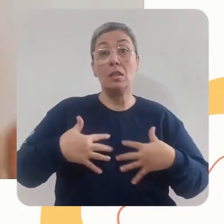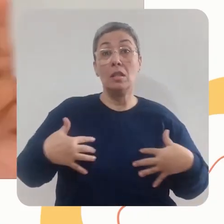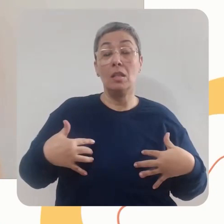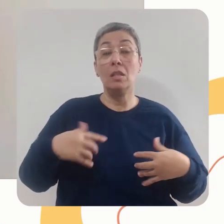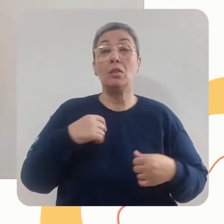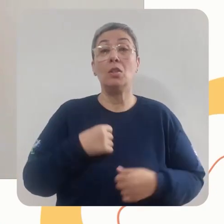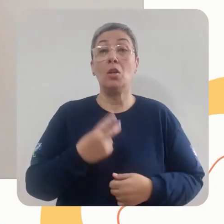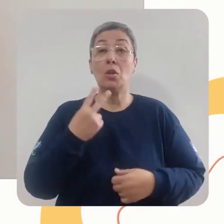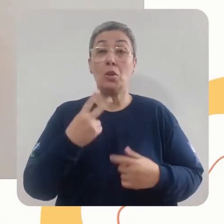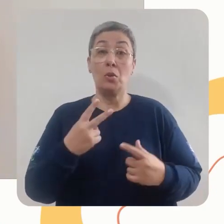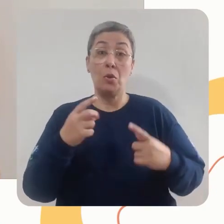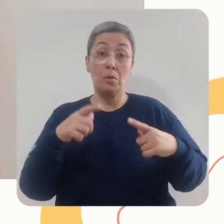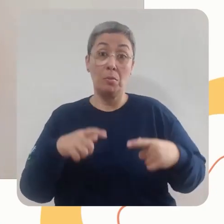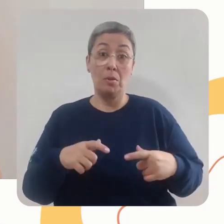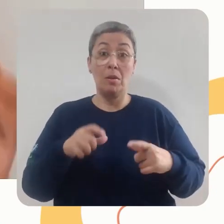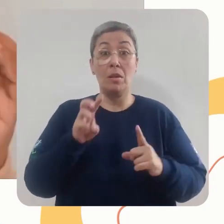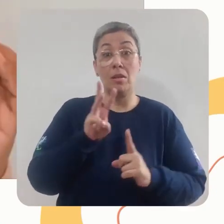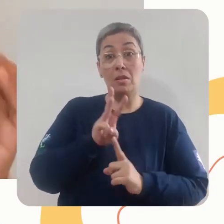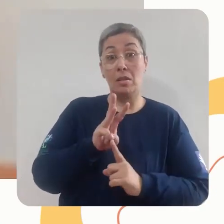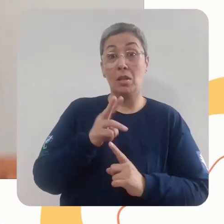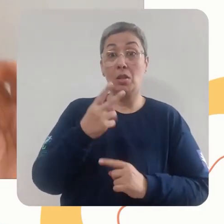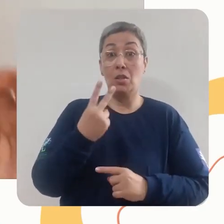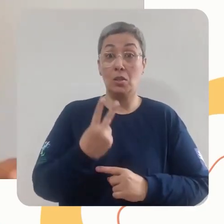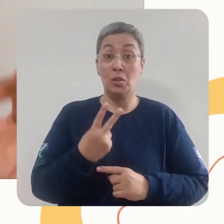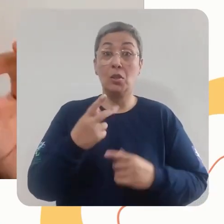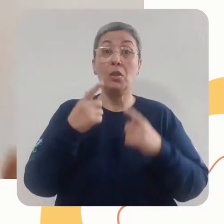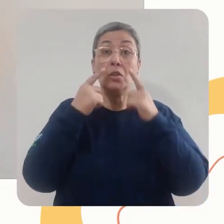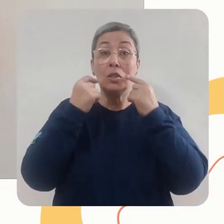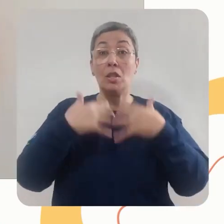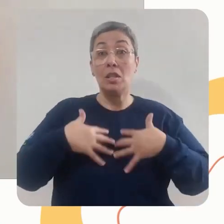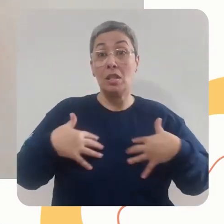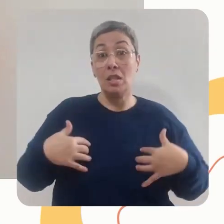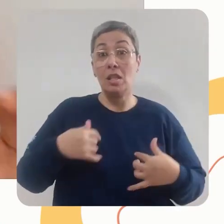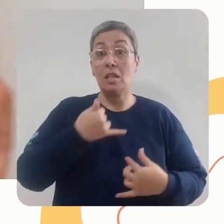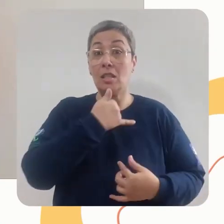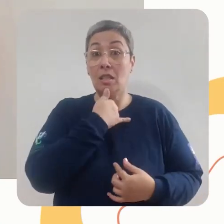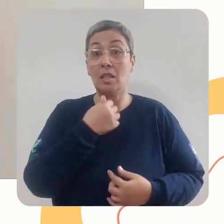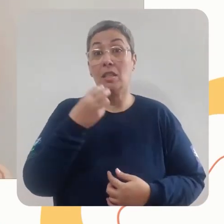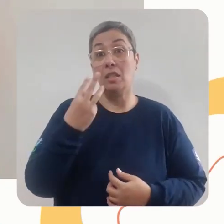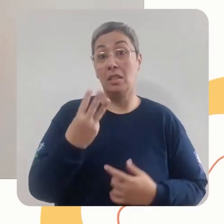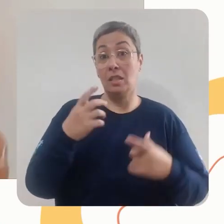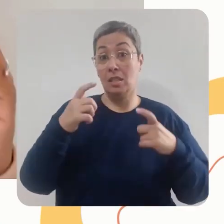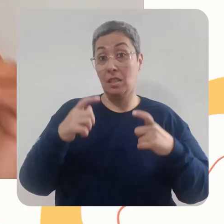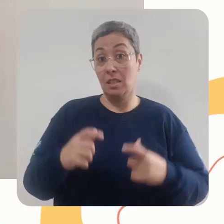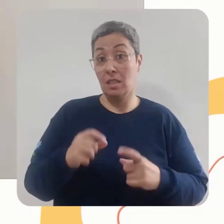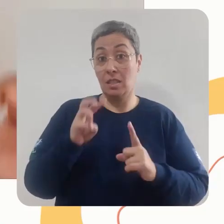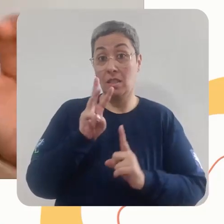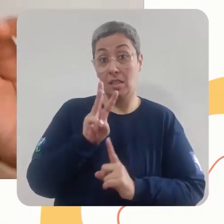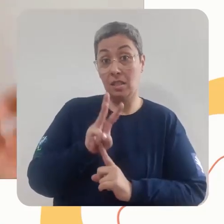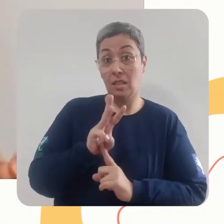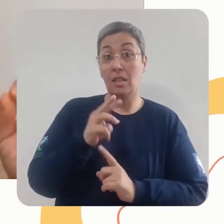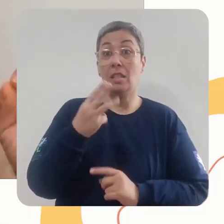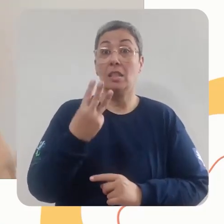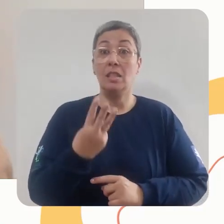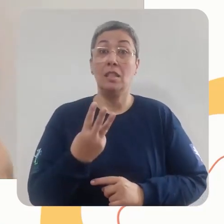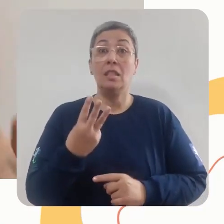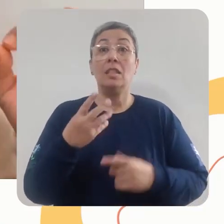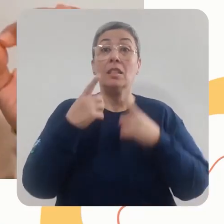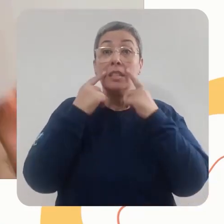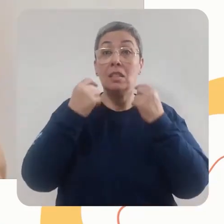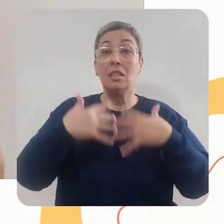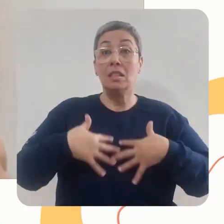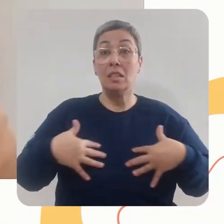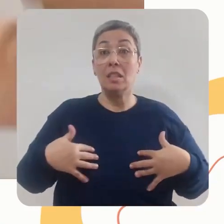triste. Dois pratos de trigo para dois tigres tristes. Três pratos de trigo para três